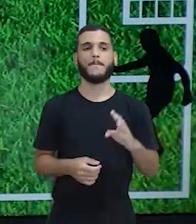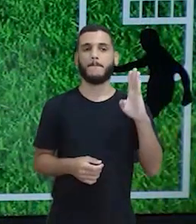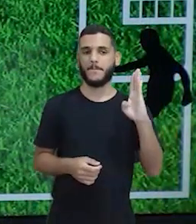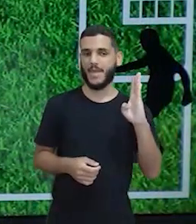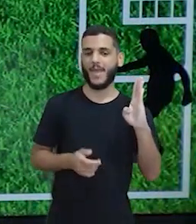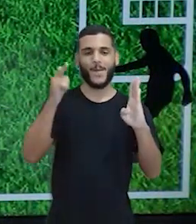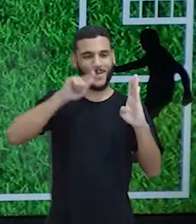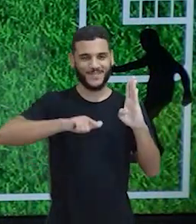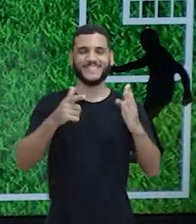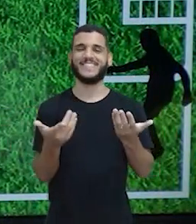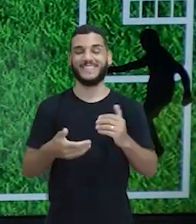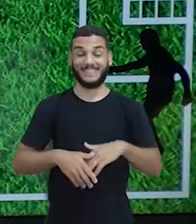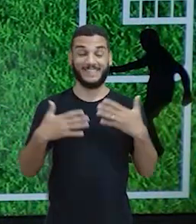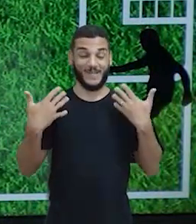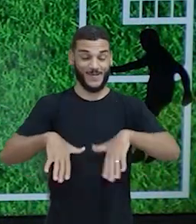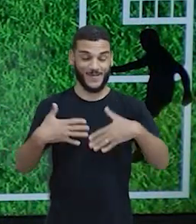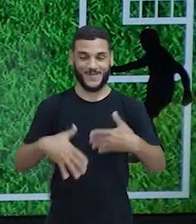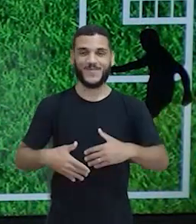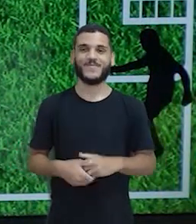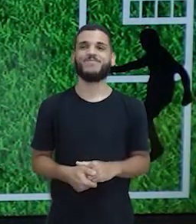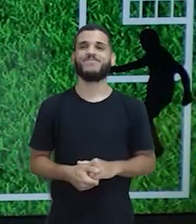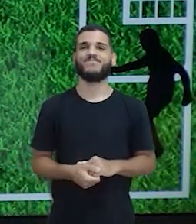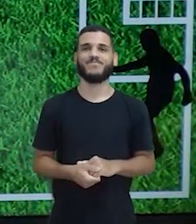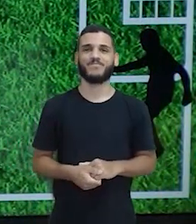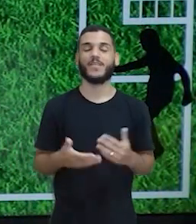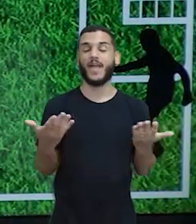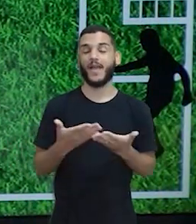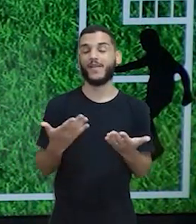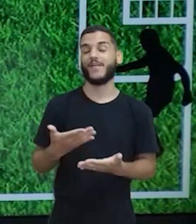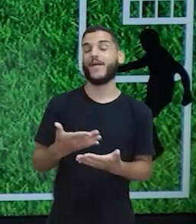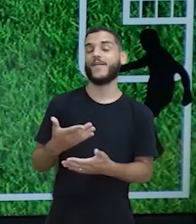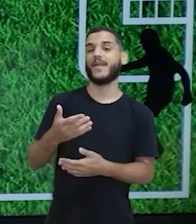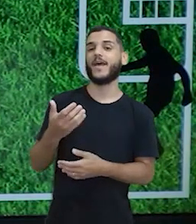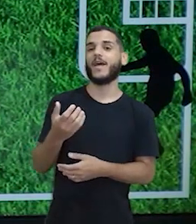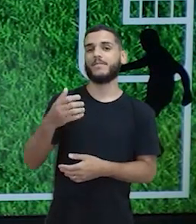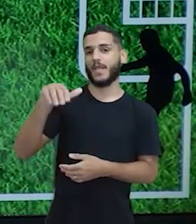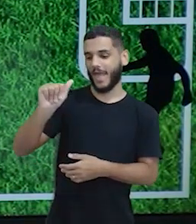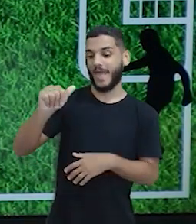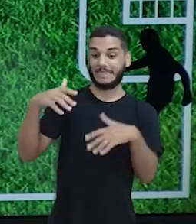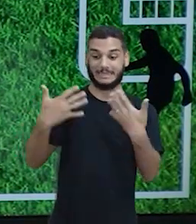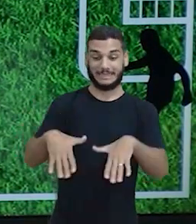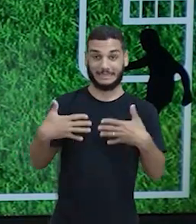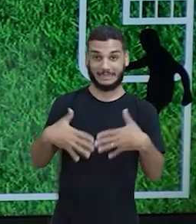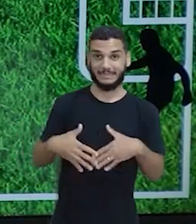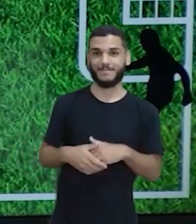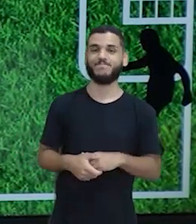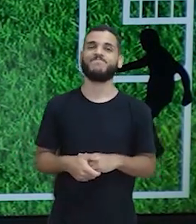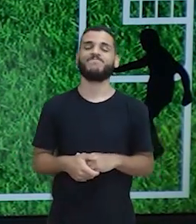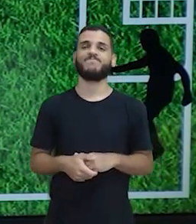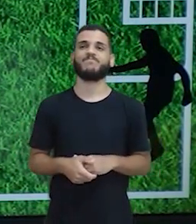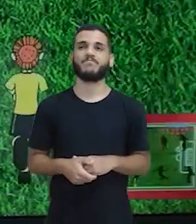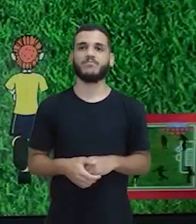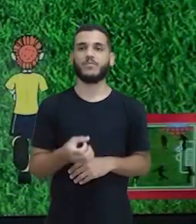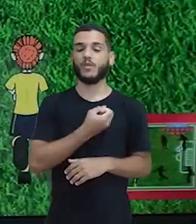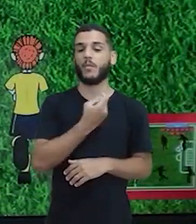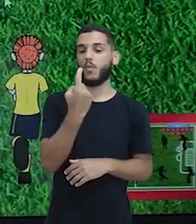o toque de bola show de bola agora é o time ah Ricardinho você vai que agora vamos jogar agora vou pegar o número